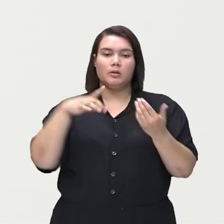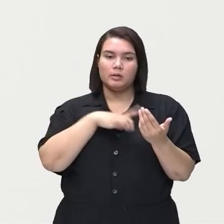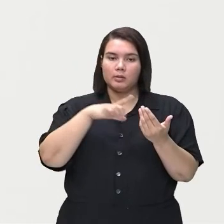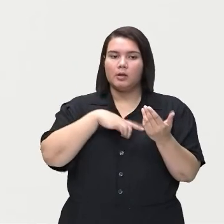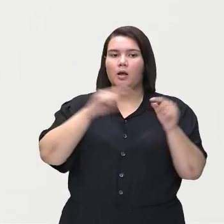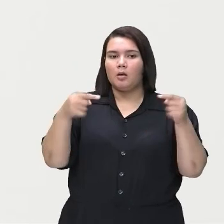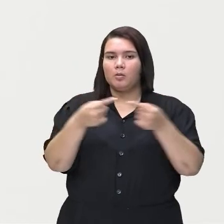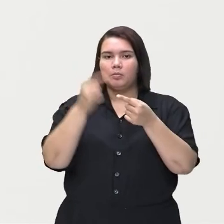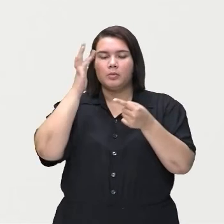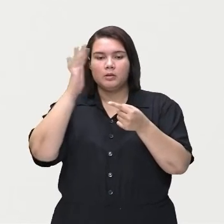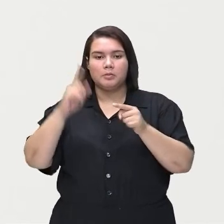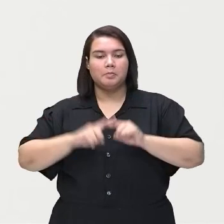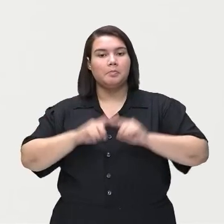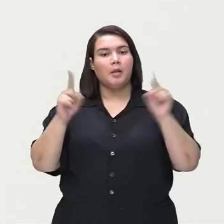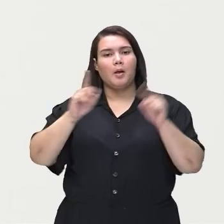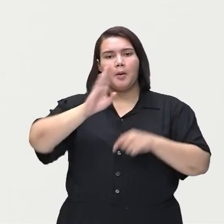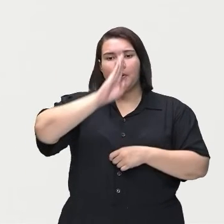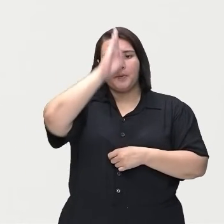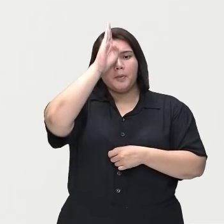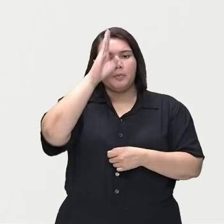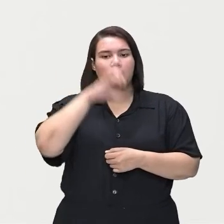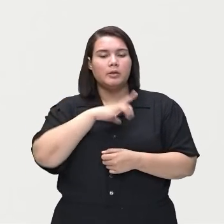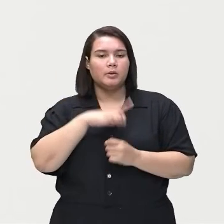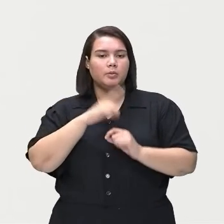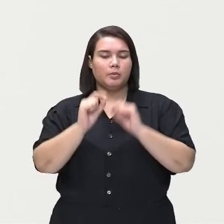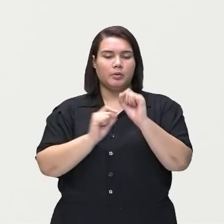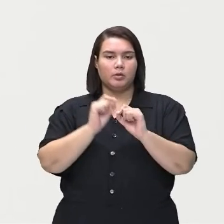essa ideia, só que em Roma eles já